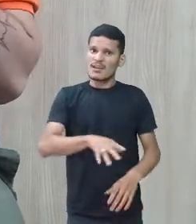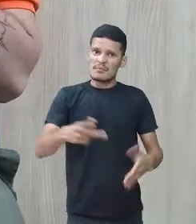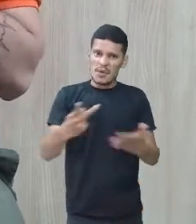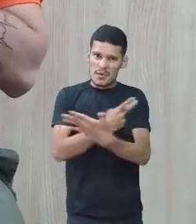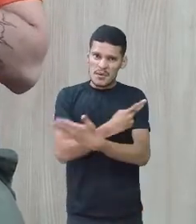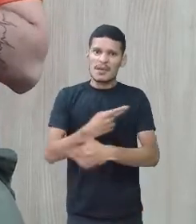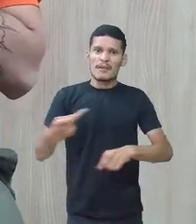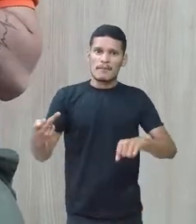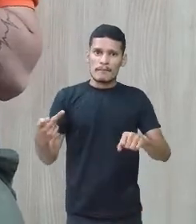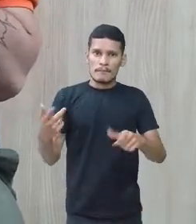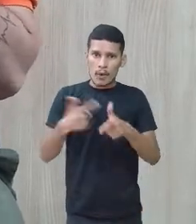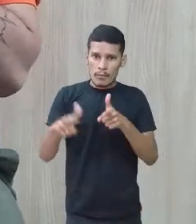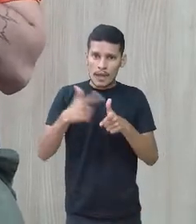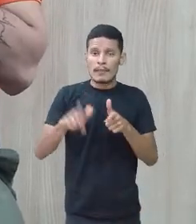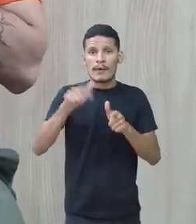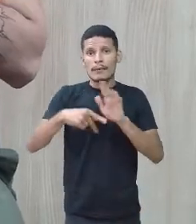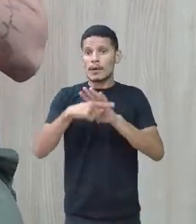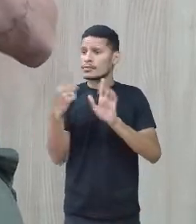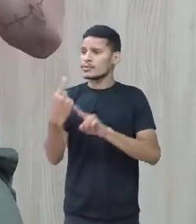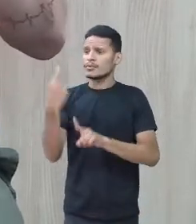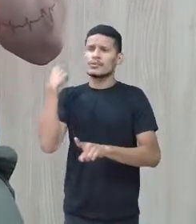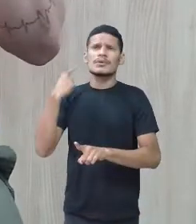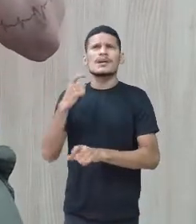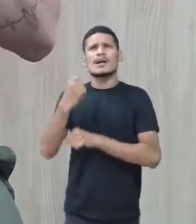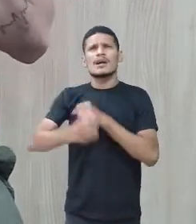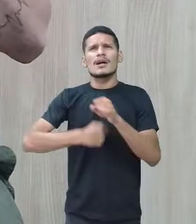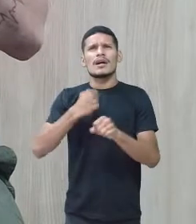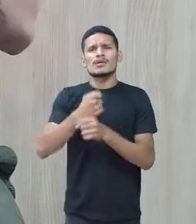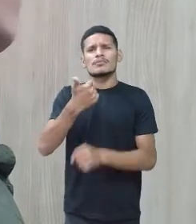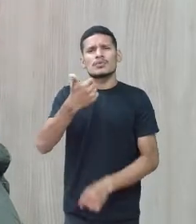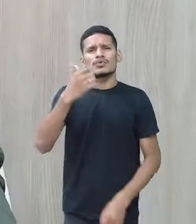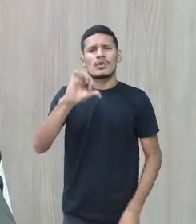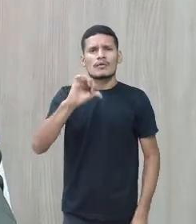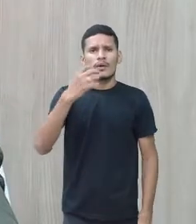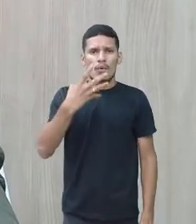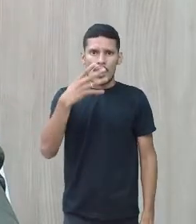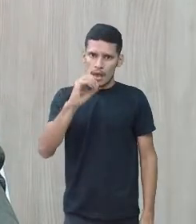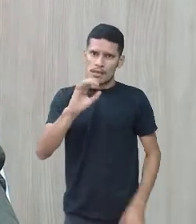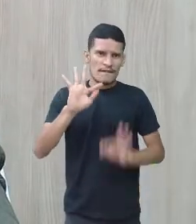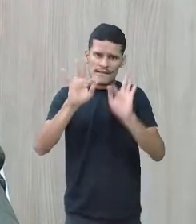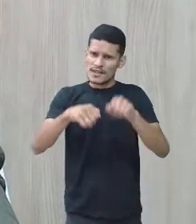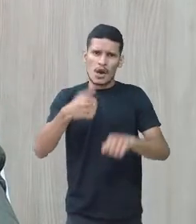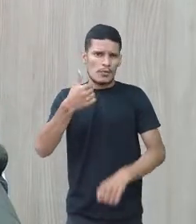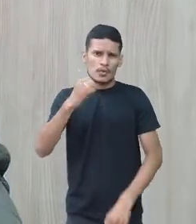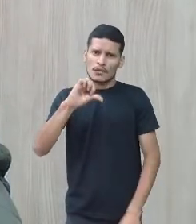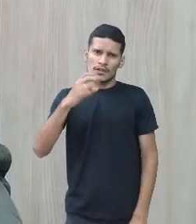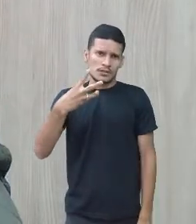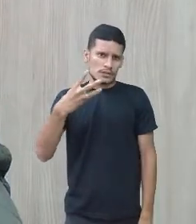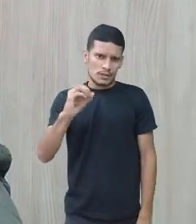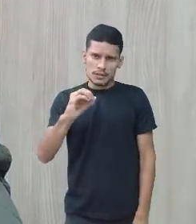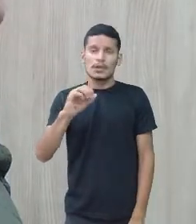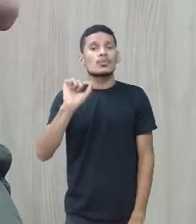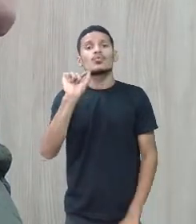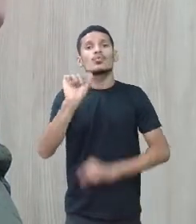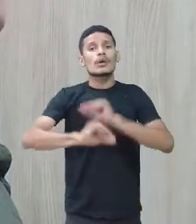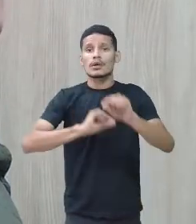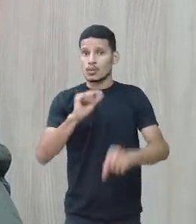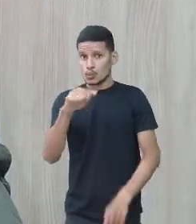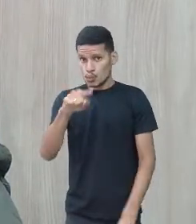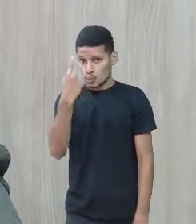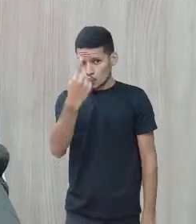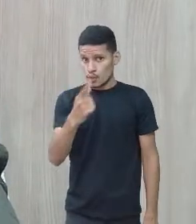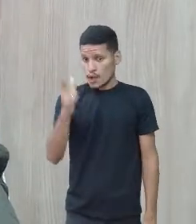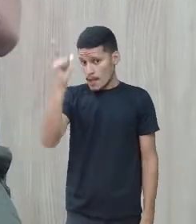enrascada aí, foi lá pela década, quase na década de 40, final da década de 30, né? Quando um alemão,